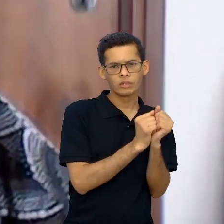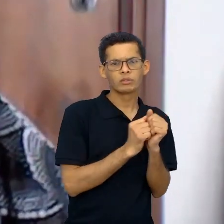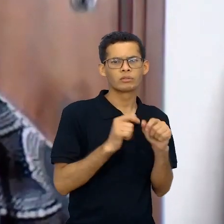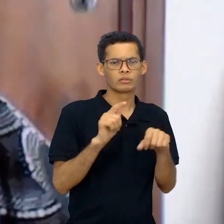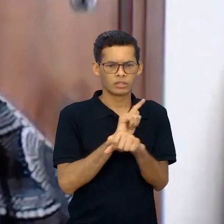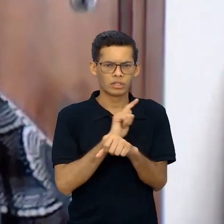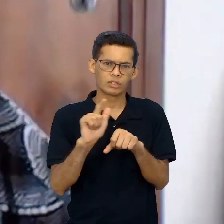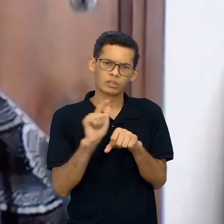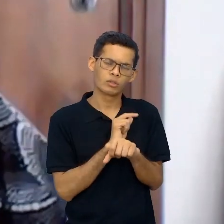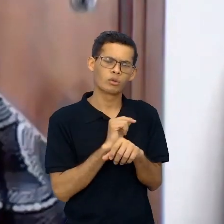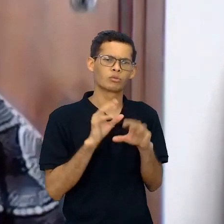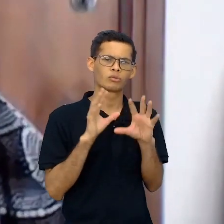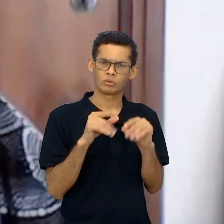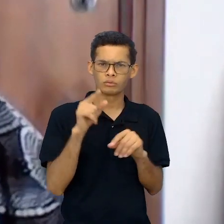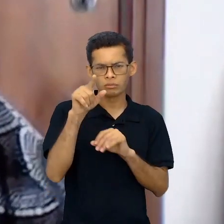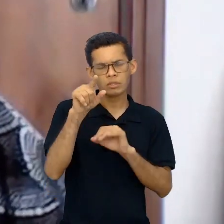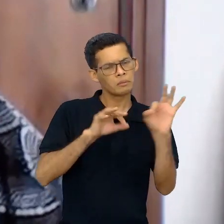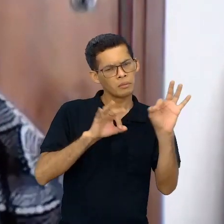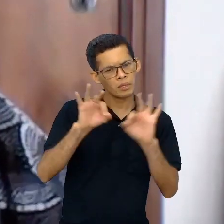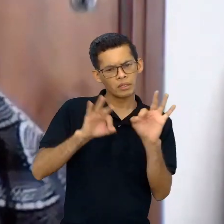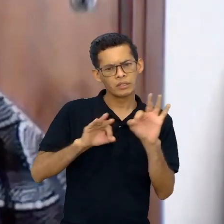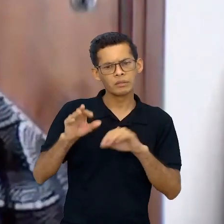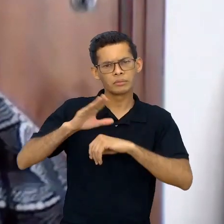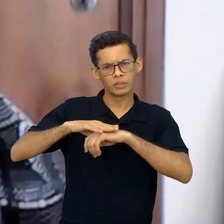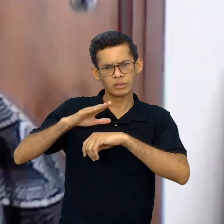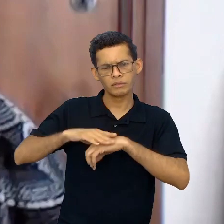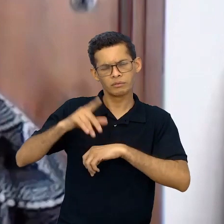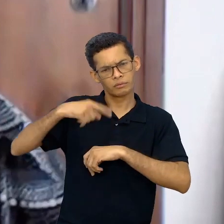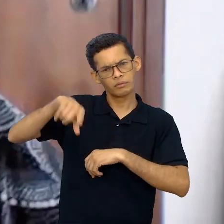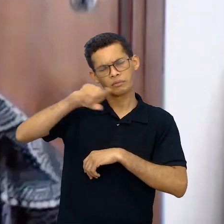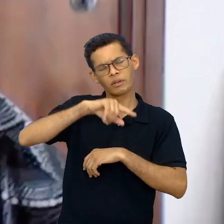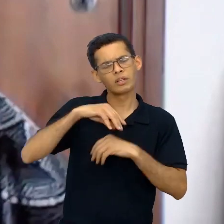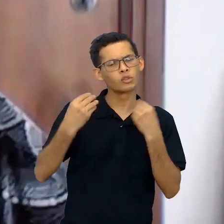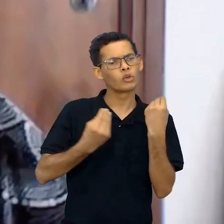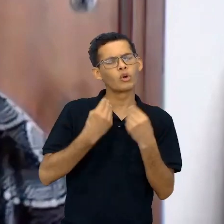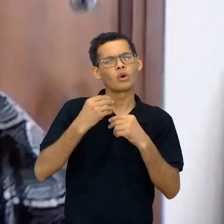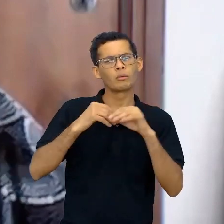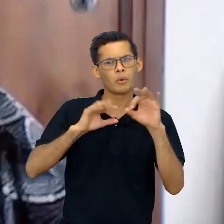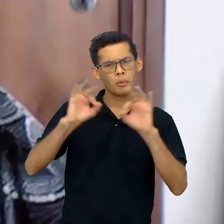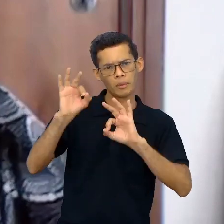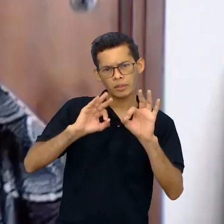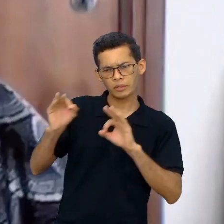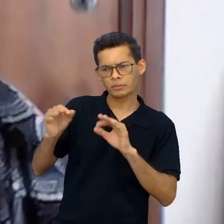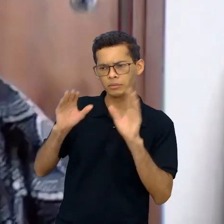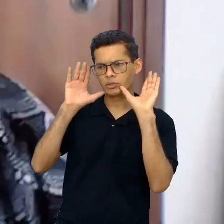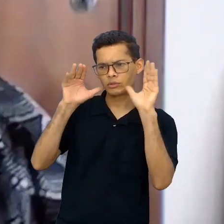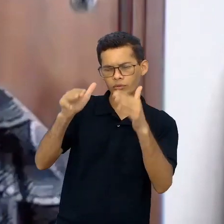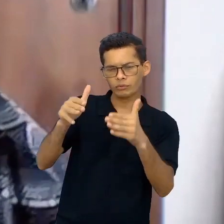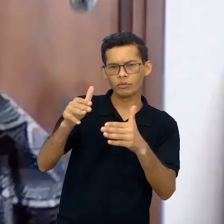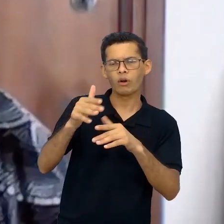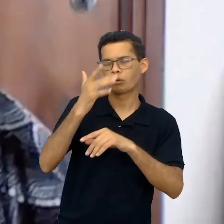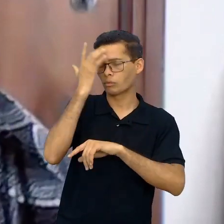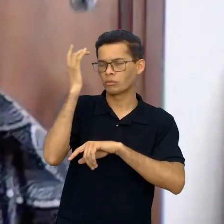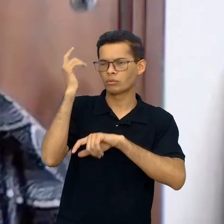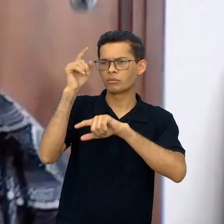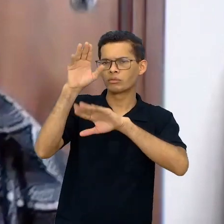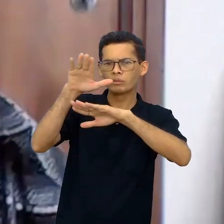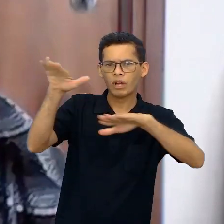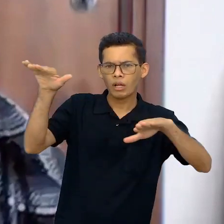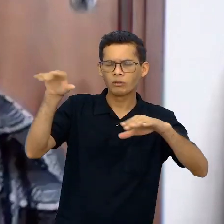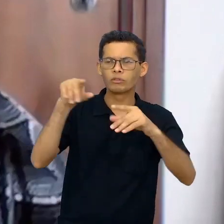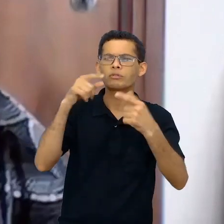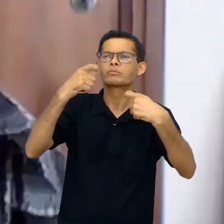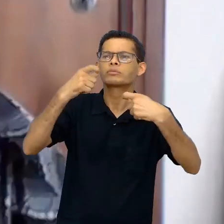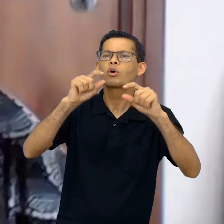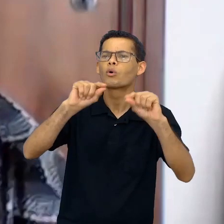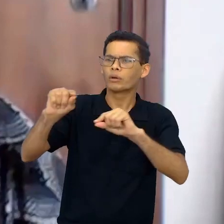das escolas, façam um planejamento que atenda às necessidades dos estudantes,